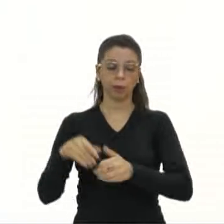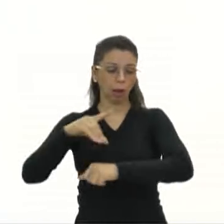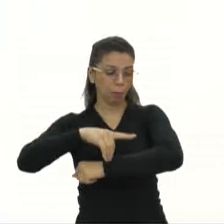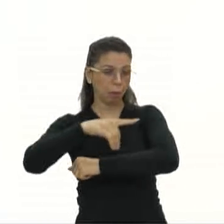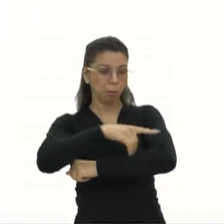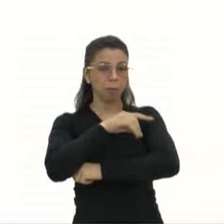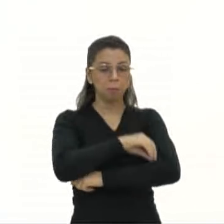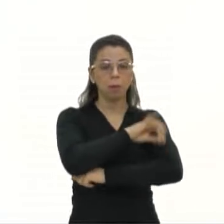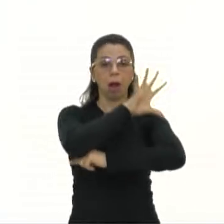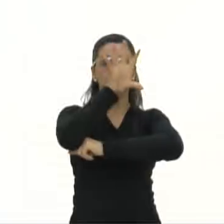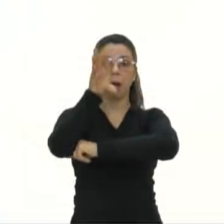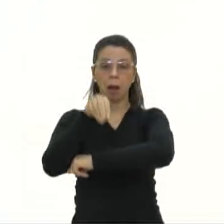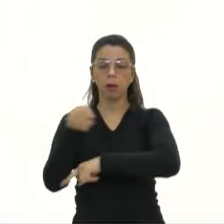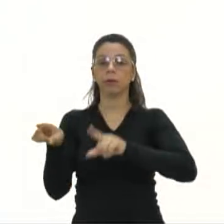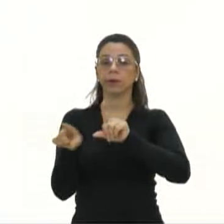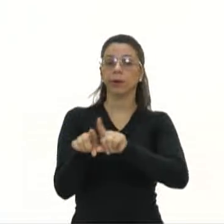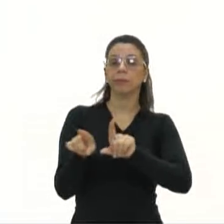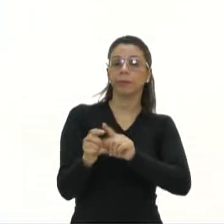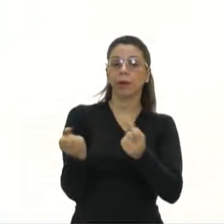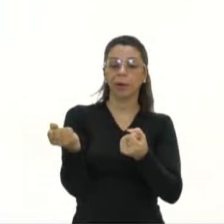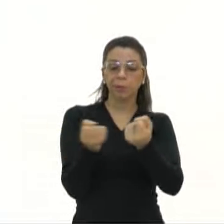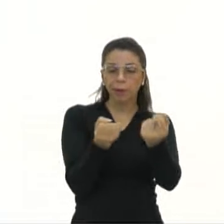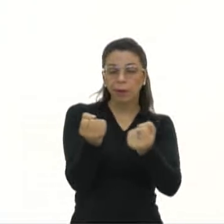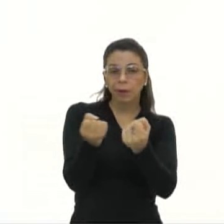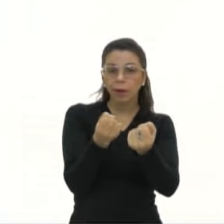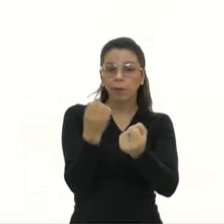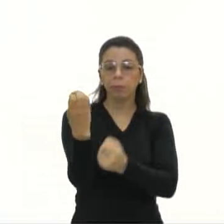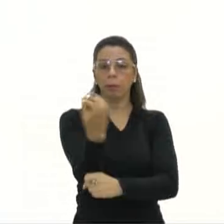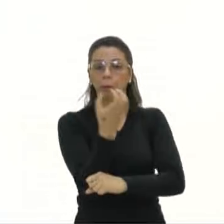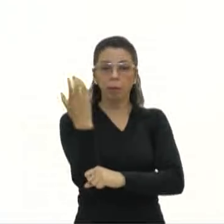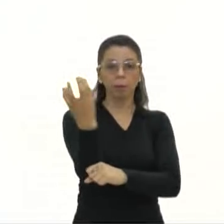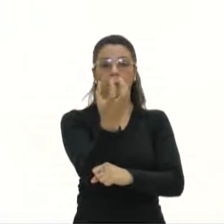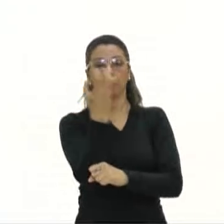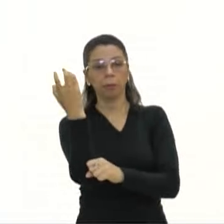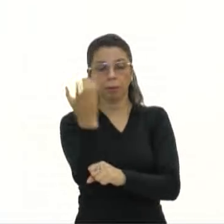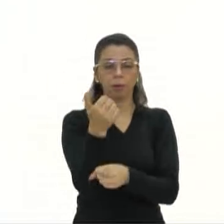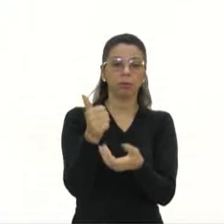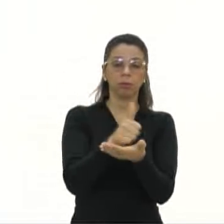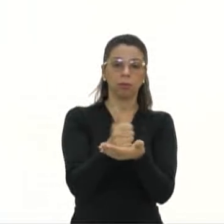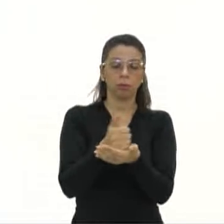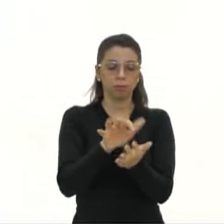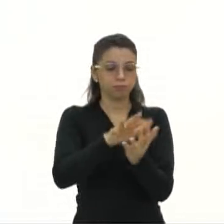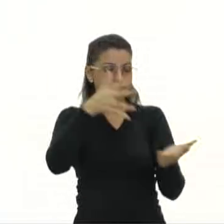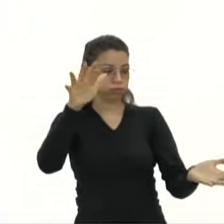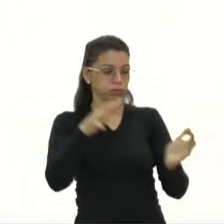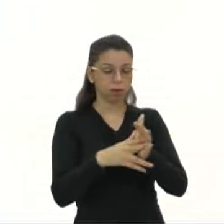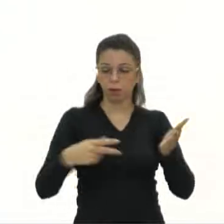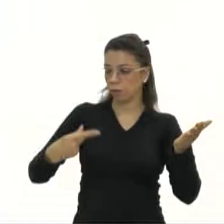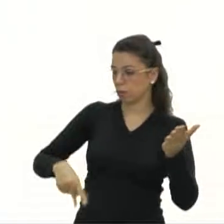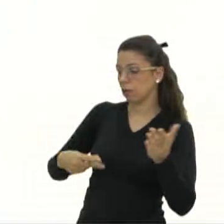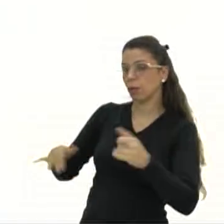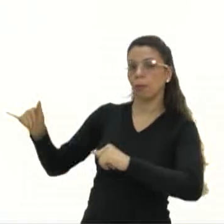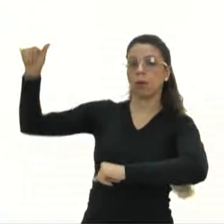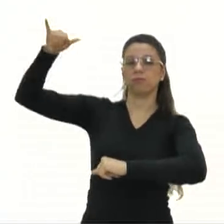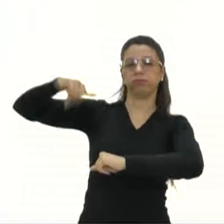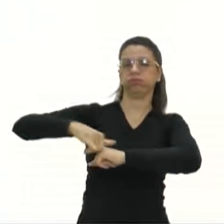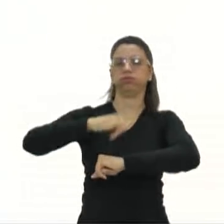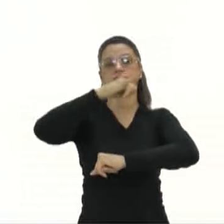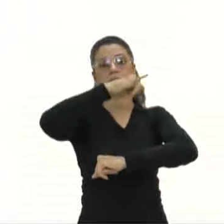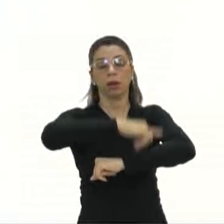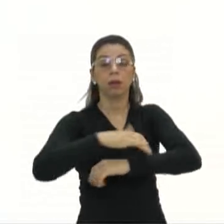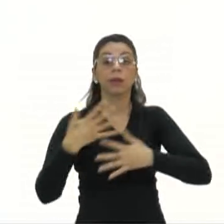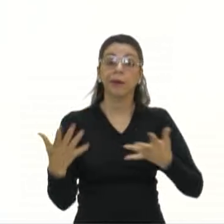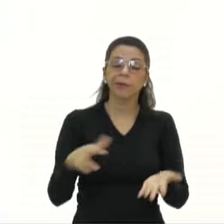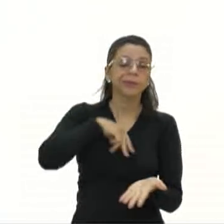alto, carrinhos com sirenes, jogos com explosões, guitarras, aviões e tantos outros.